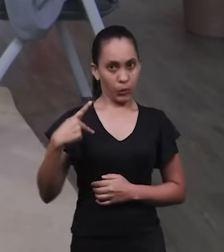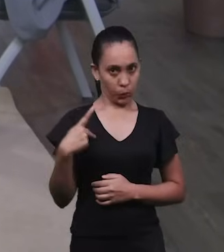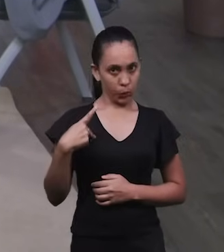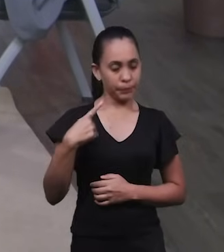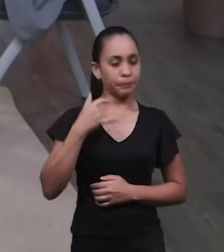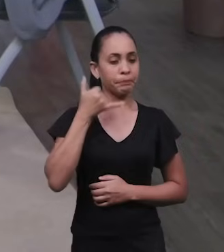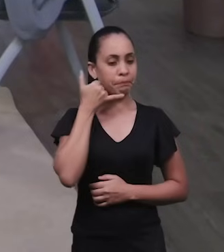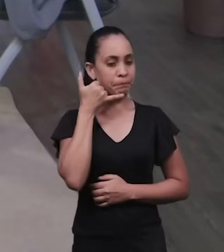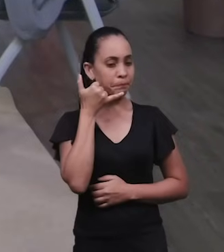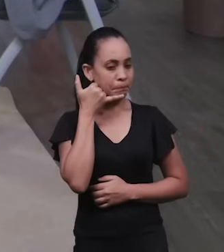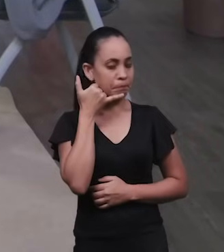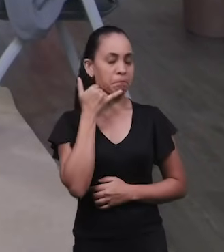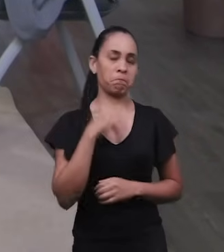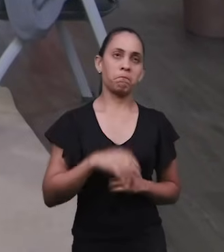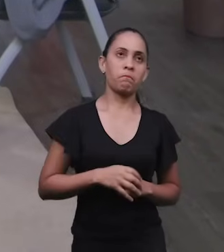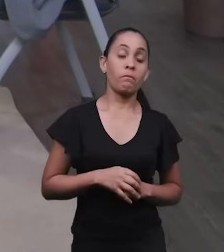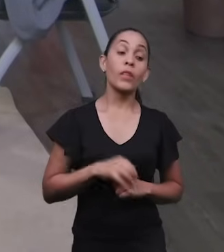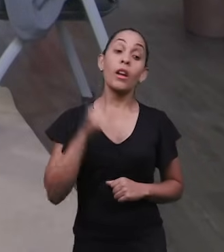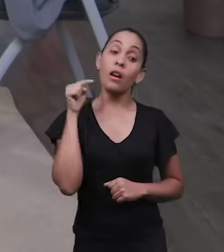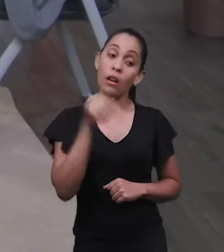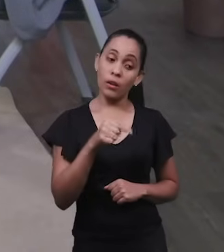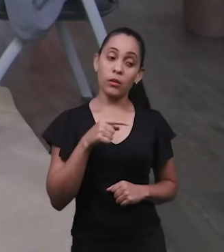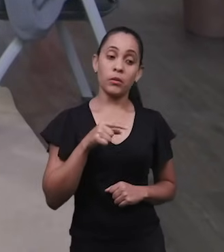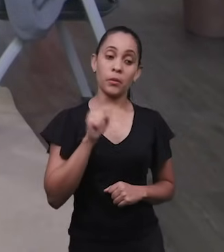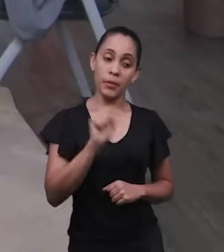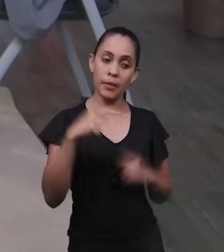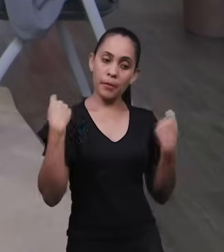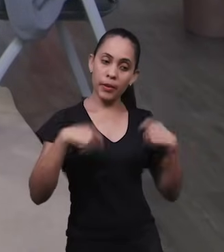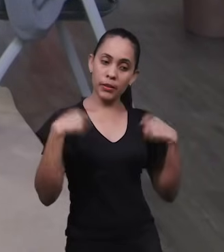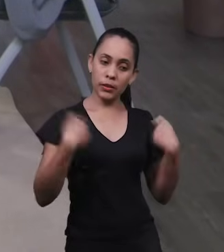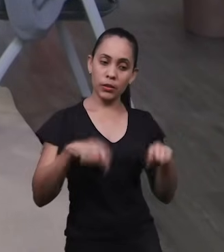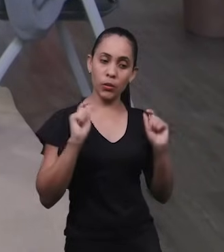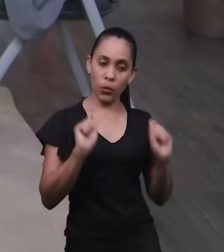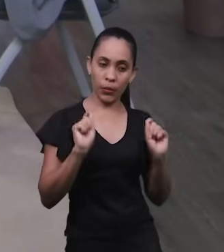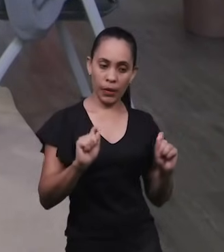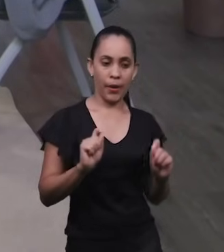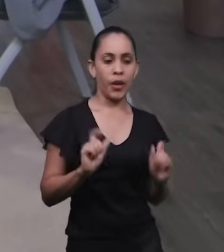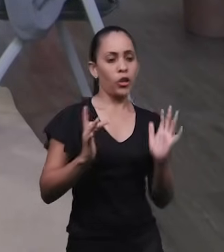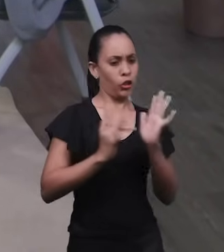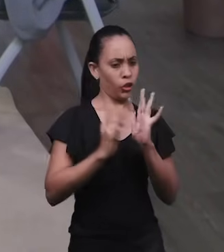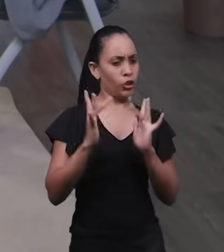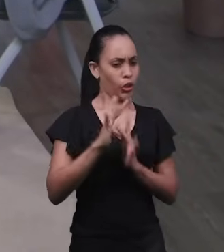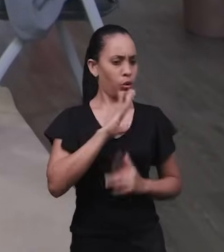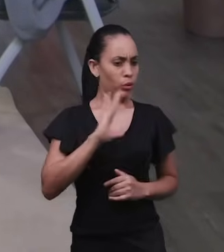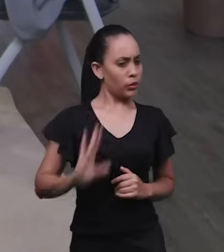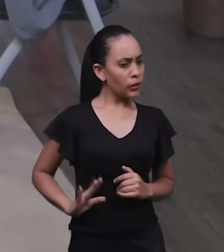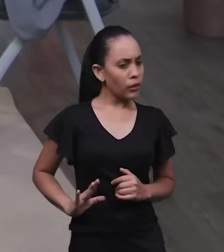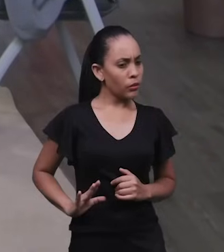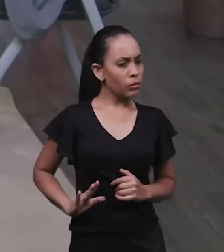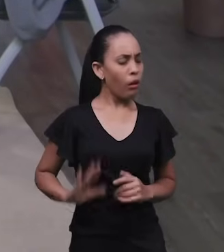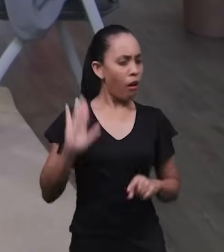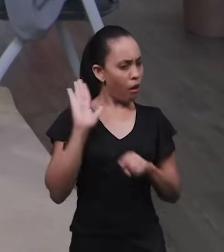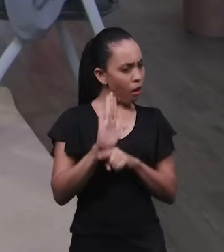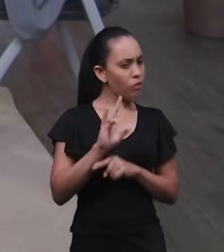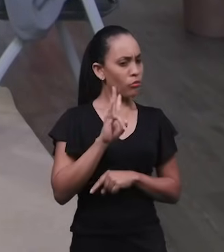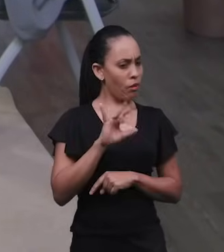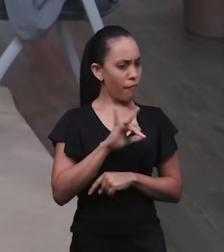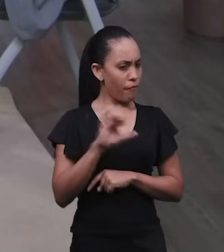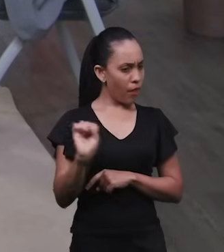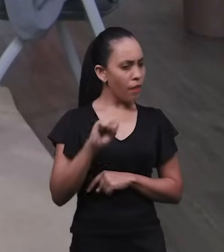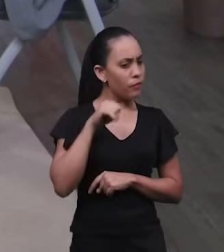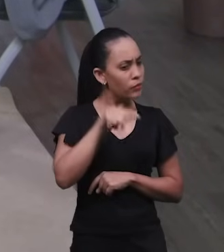que atendeu falou assim, olha, a solução para você é Jesus Cristo.